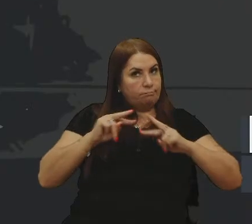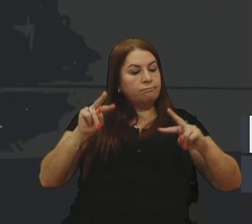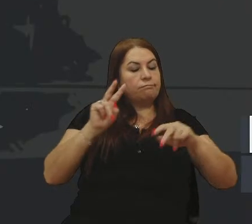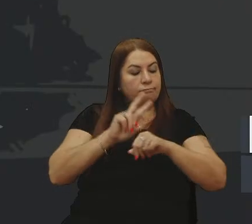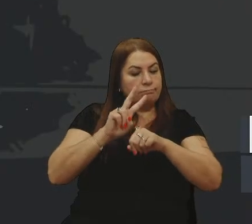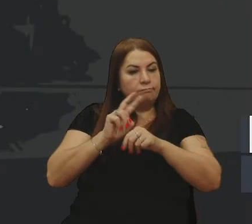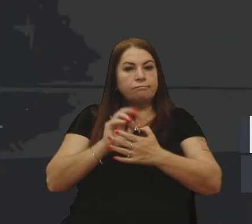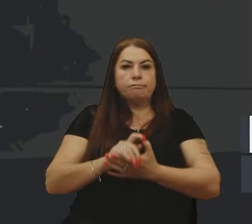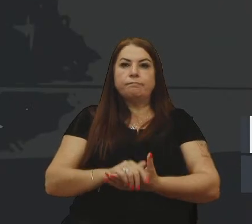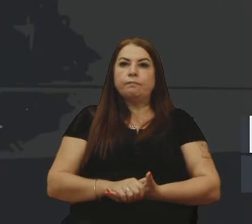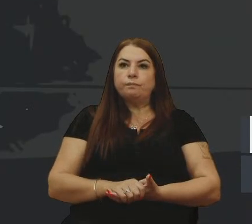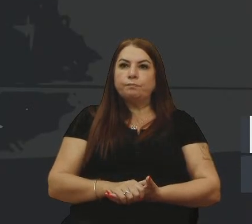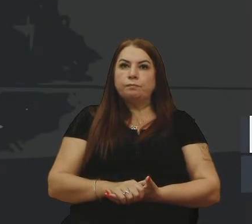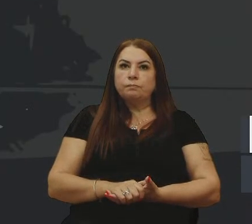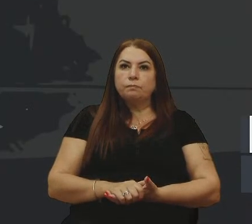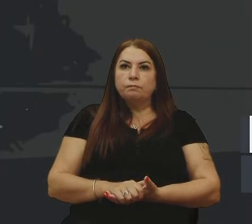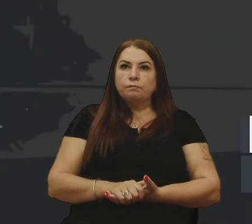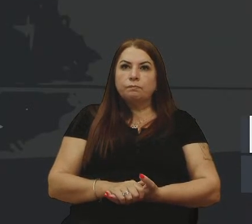cuidado.